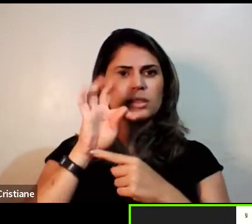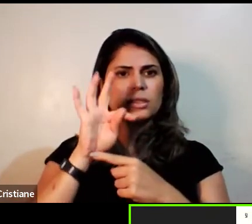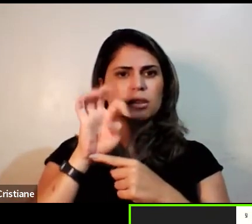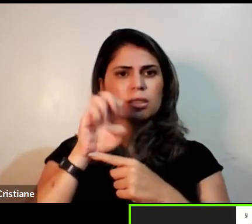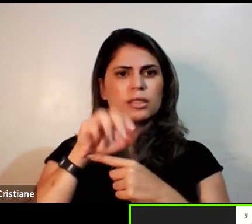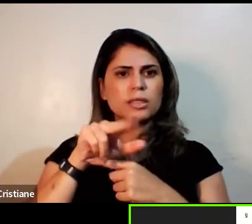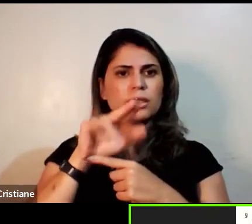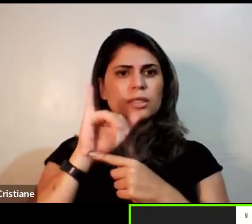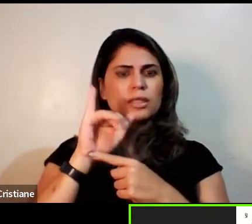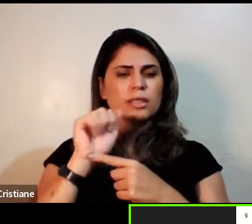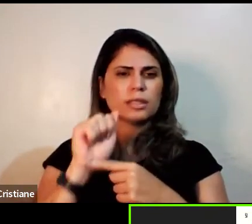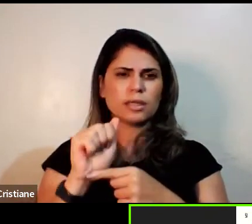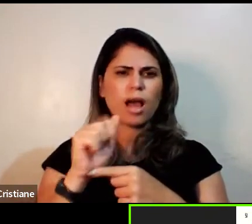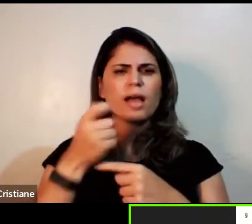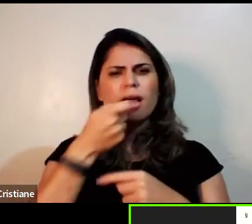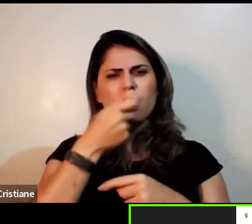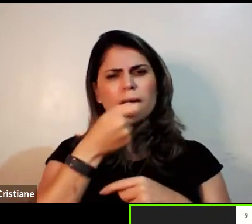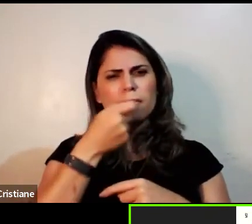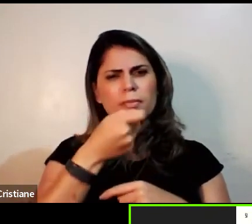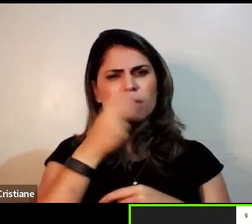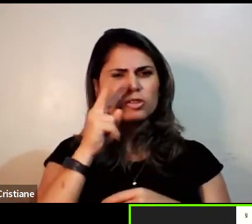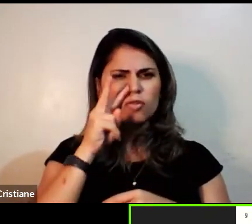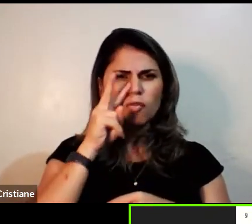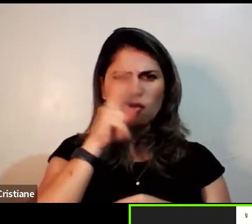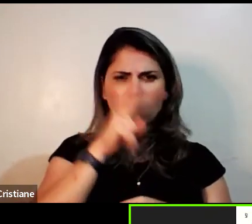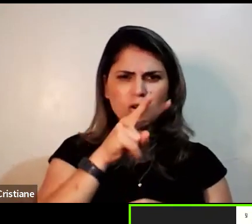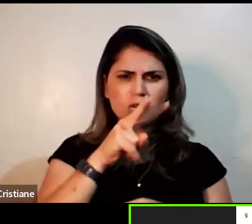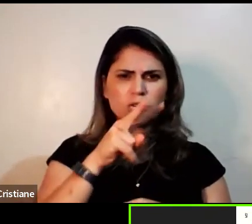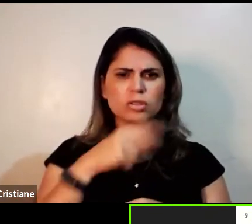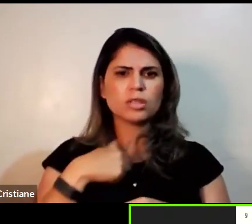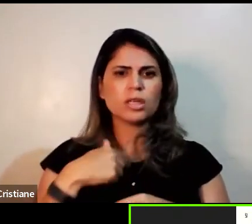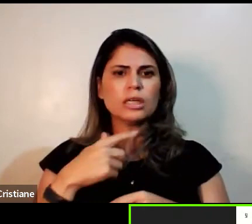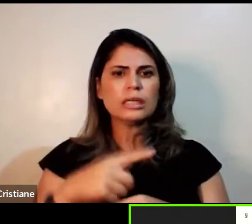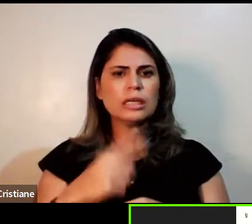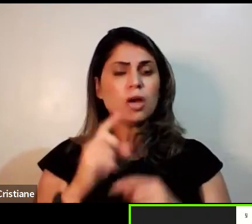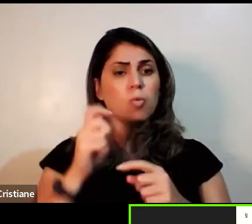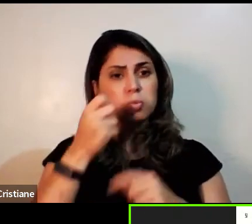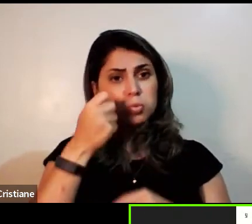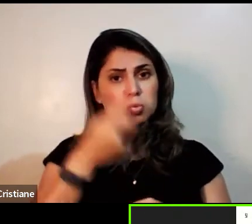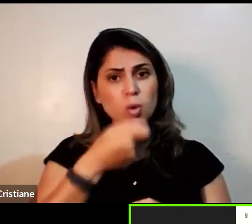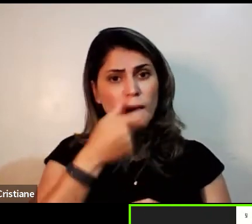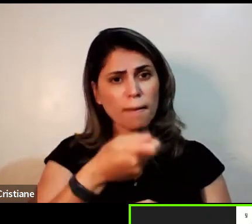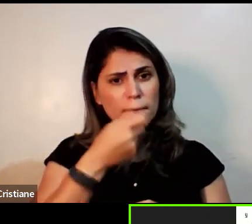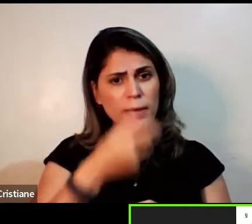miastenia, deram corticoide. Com 4 dias, eu parei de andar.